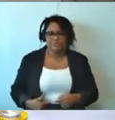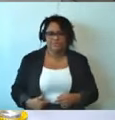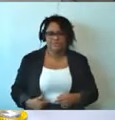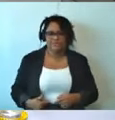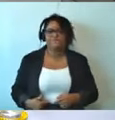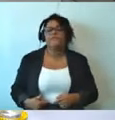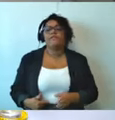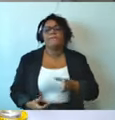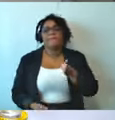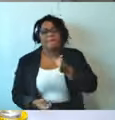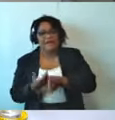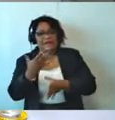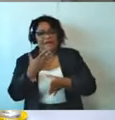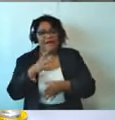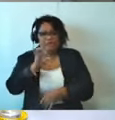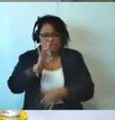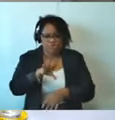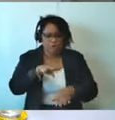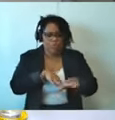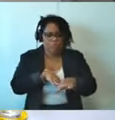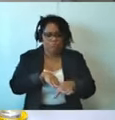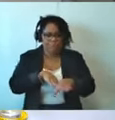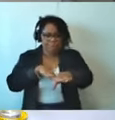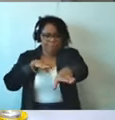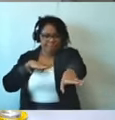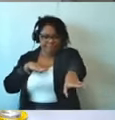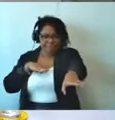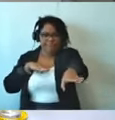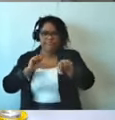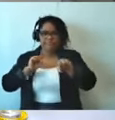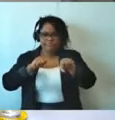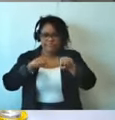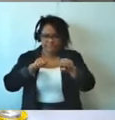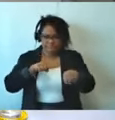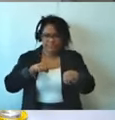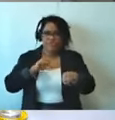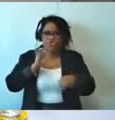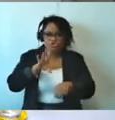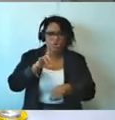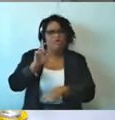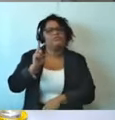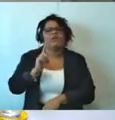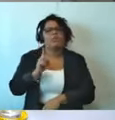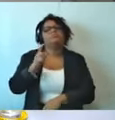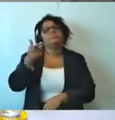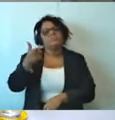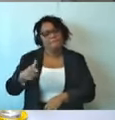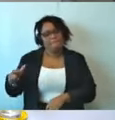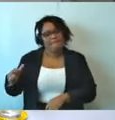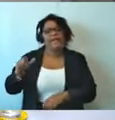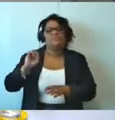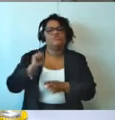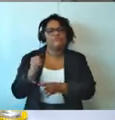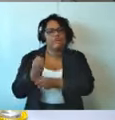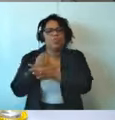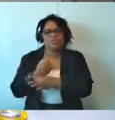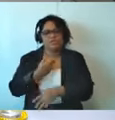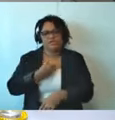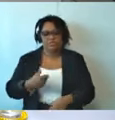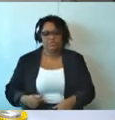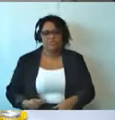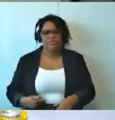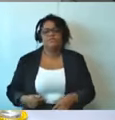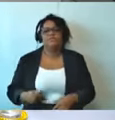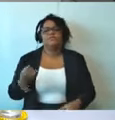de corredores com a motofaixa, né, mas também de outras medidas de segurança pública que são